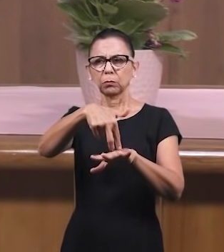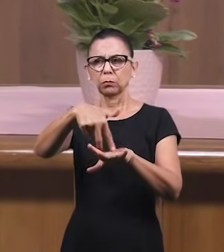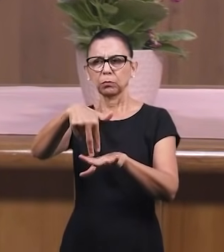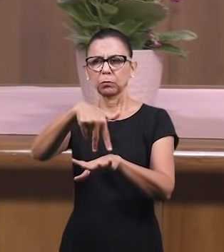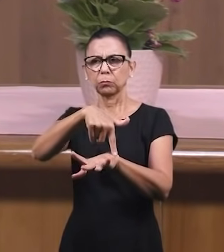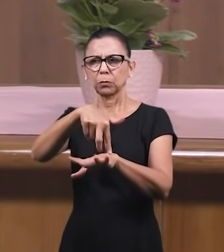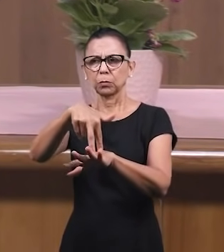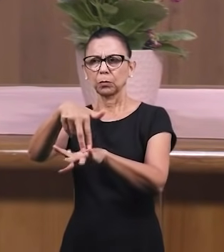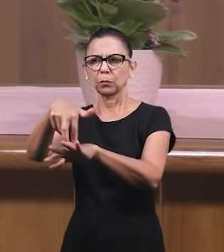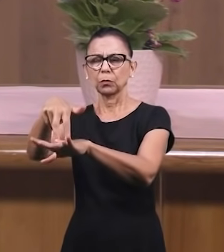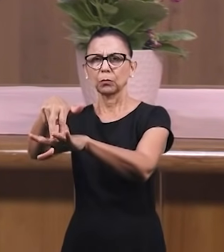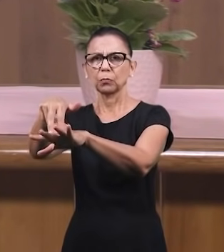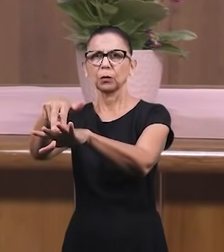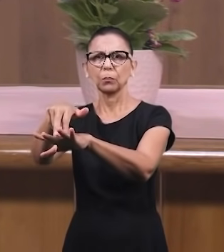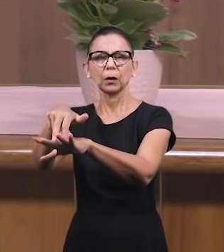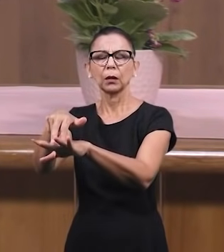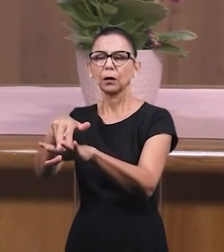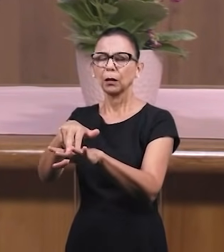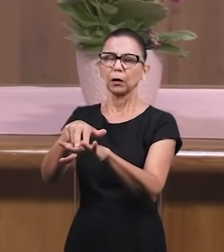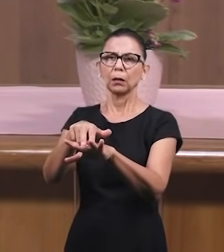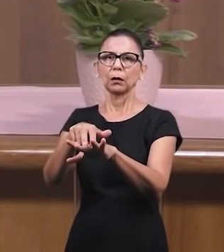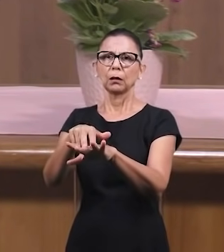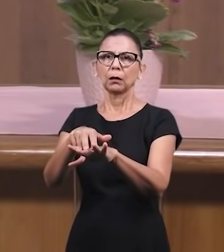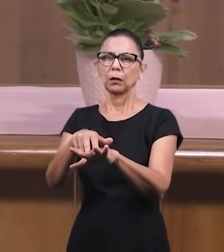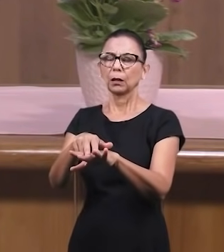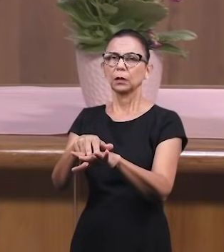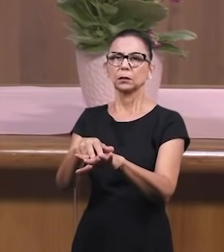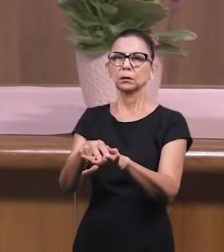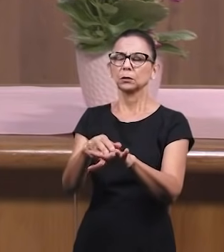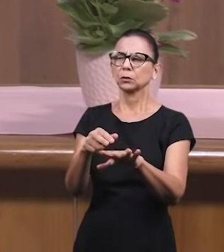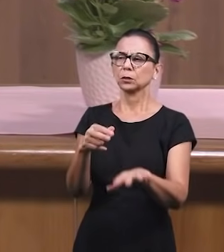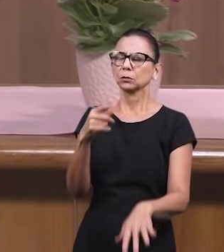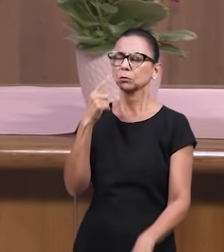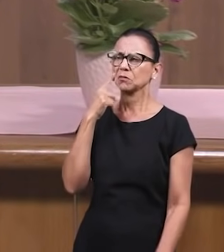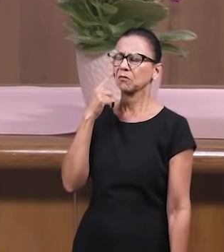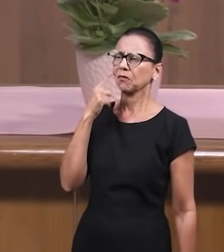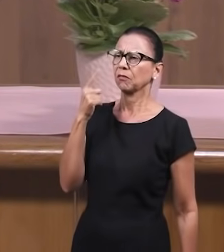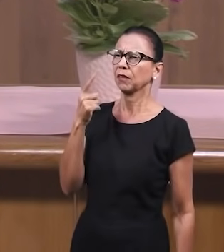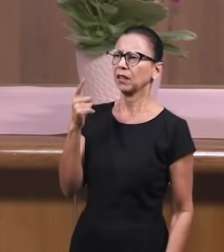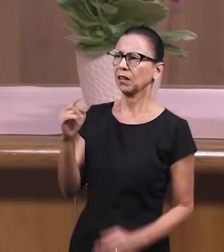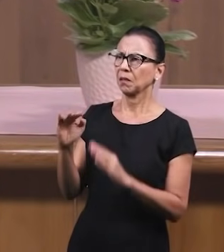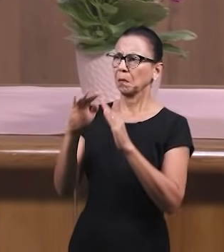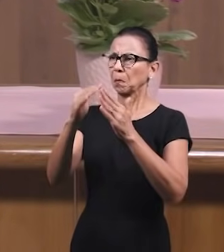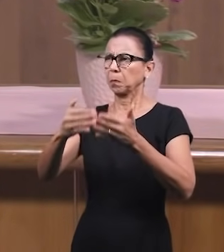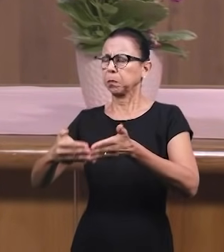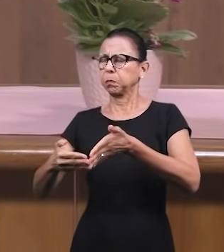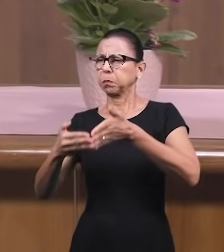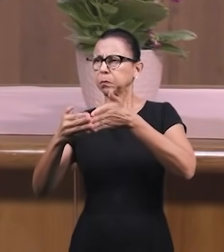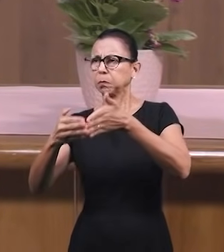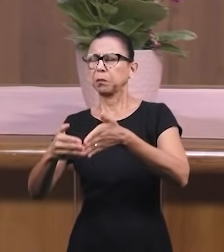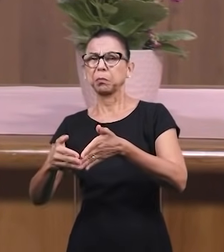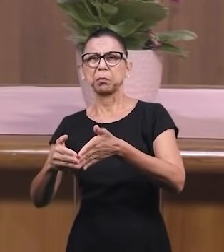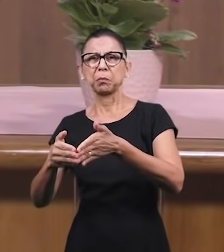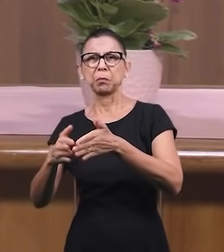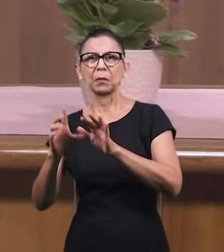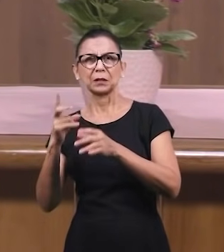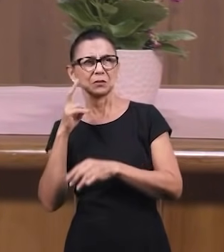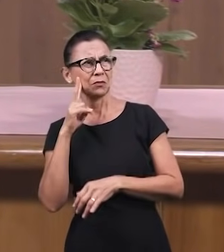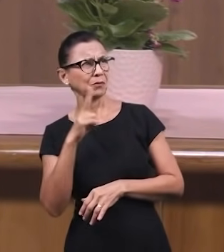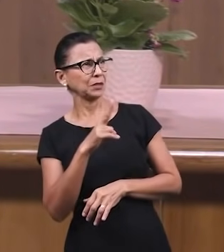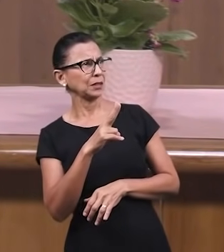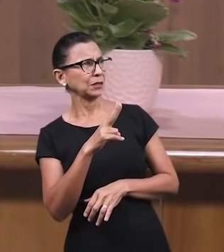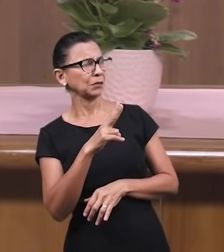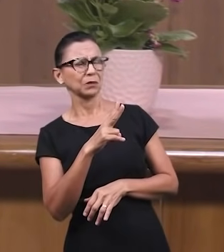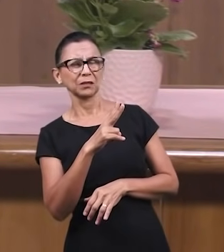de consolo. E ele aparece naquele momento tão inusitado, parecia aos discípulos que não eram